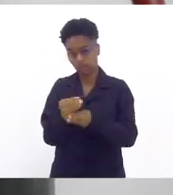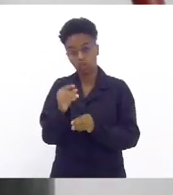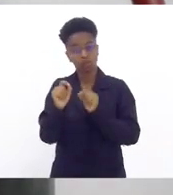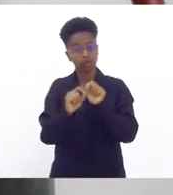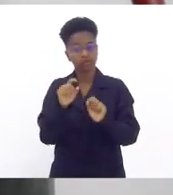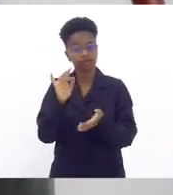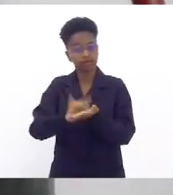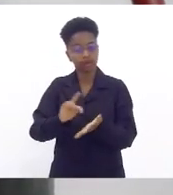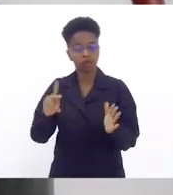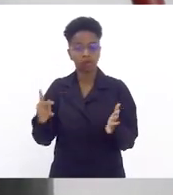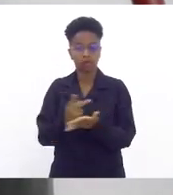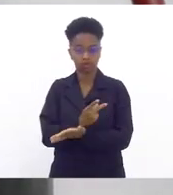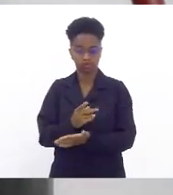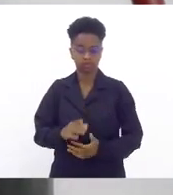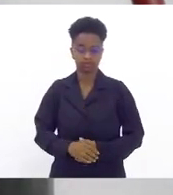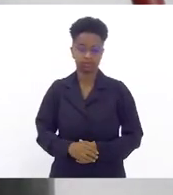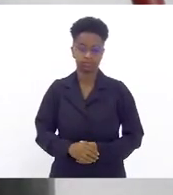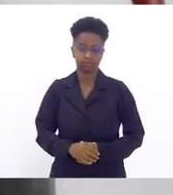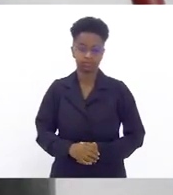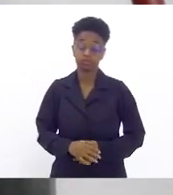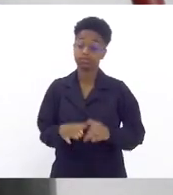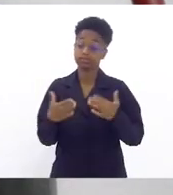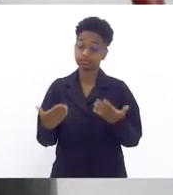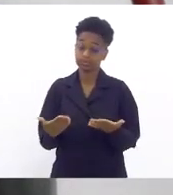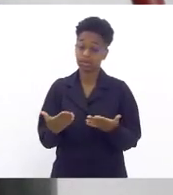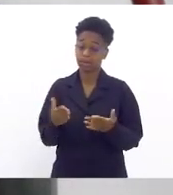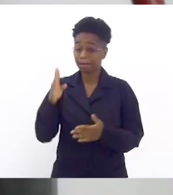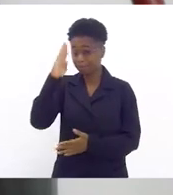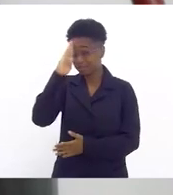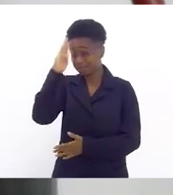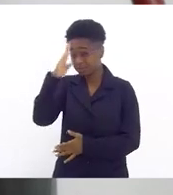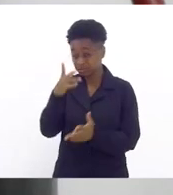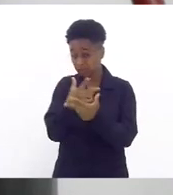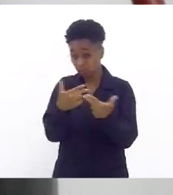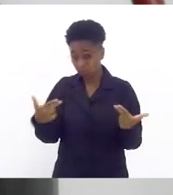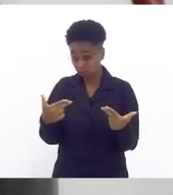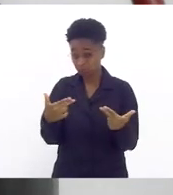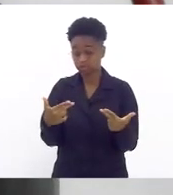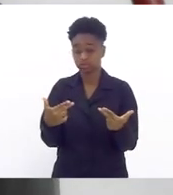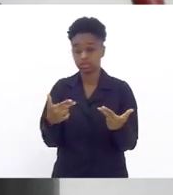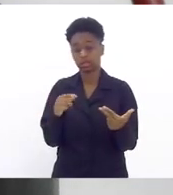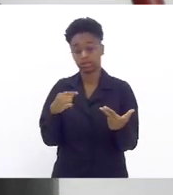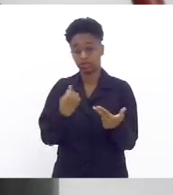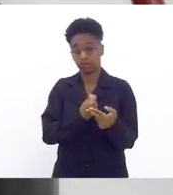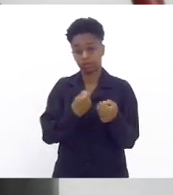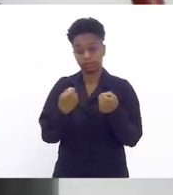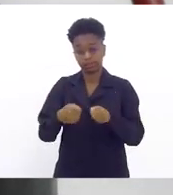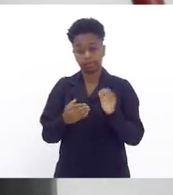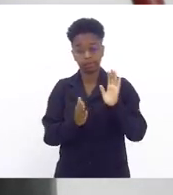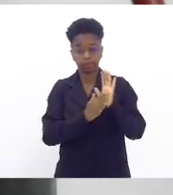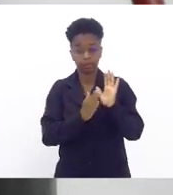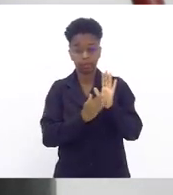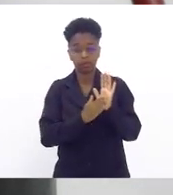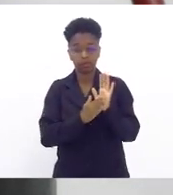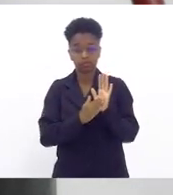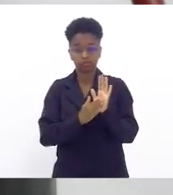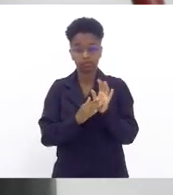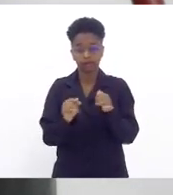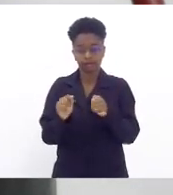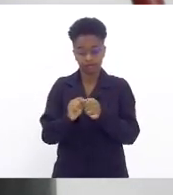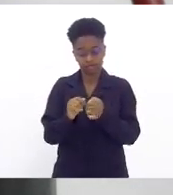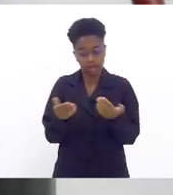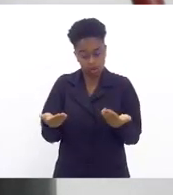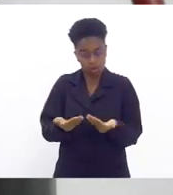aqui e agora uma coisa que é fundamental e eu acho que para isso a gente se propõe a fazer essa